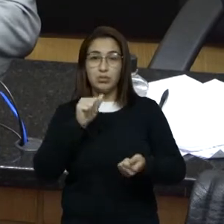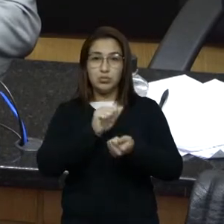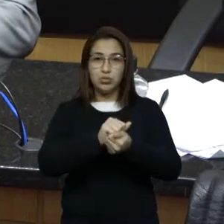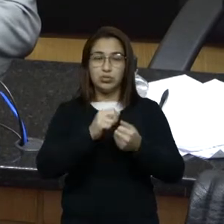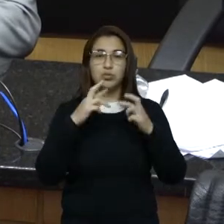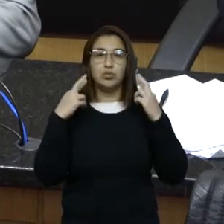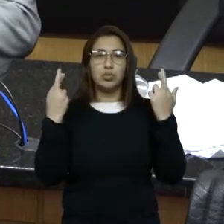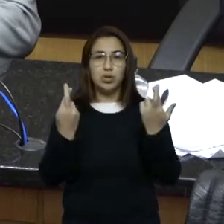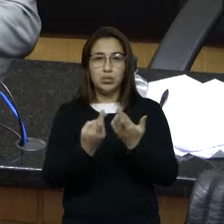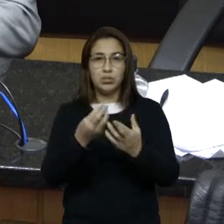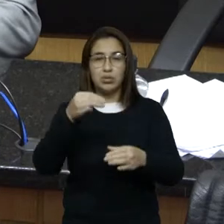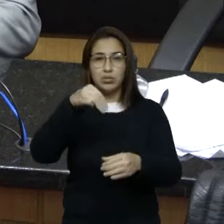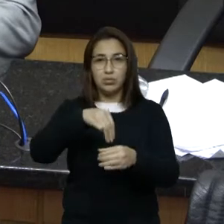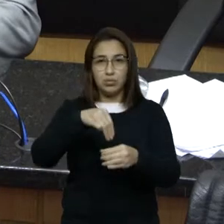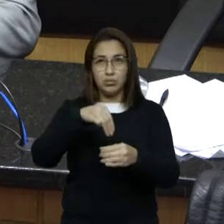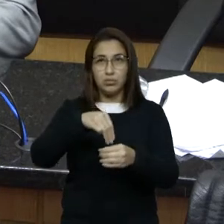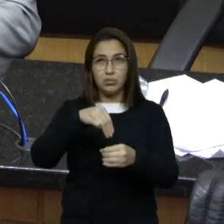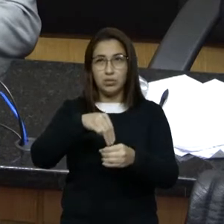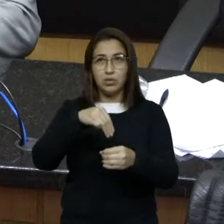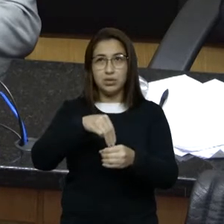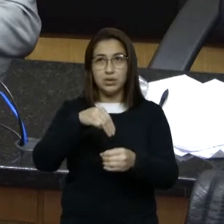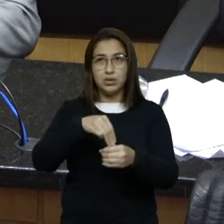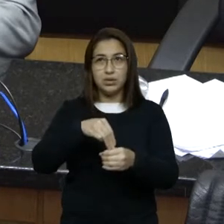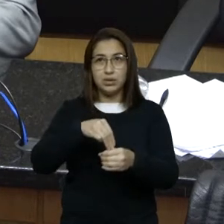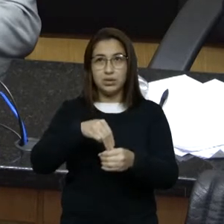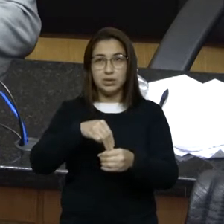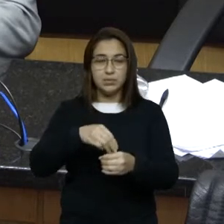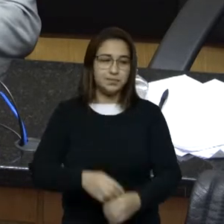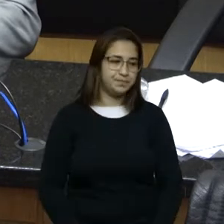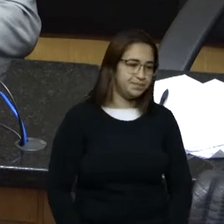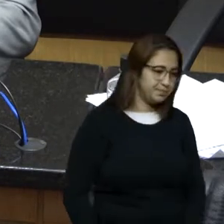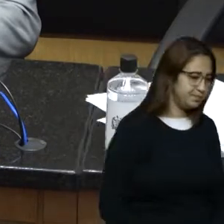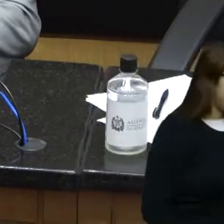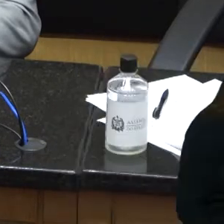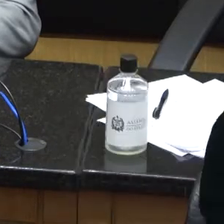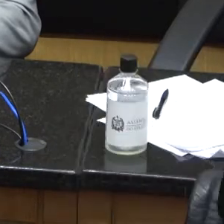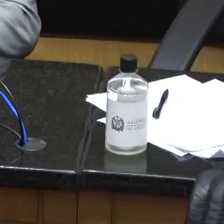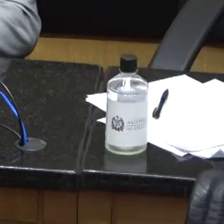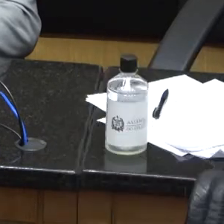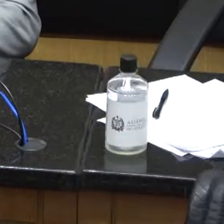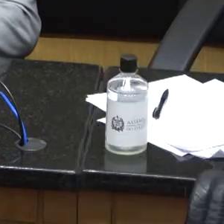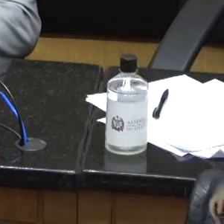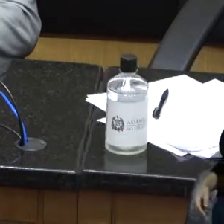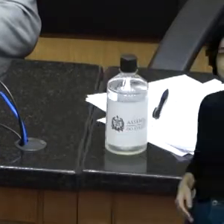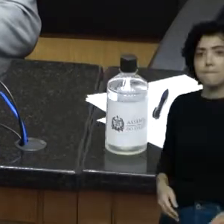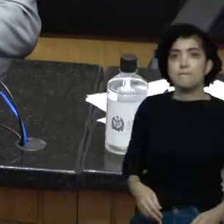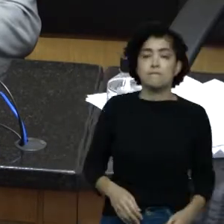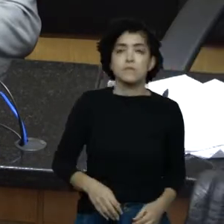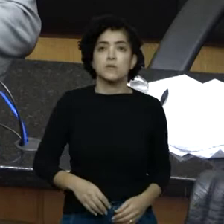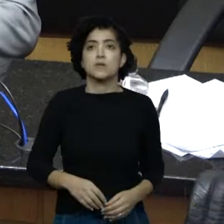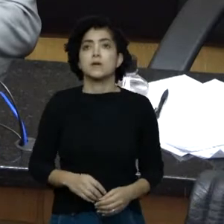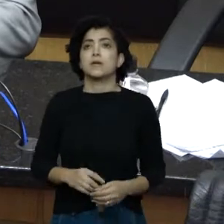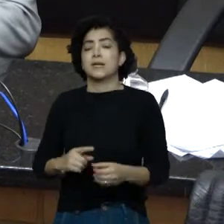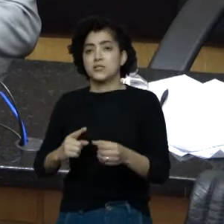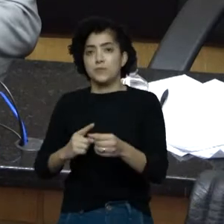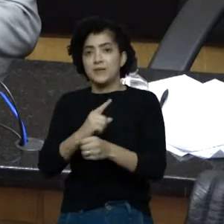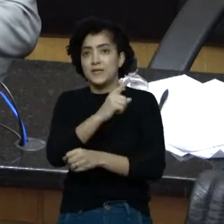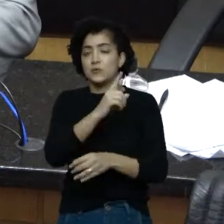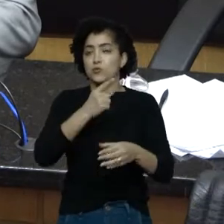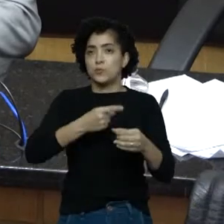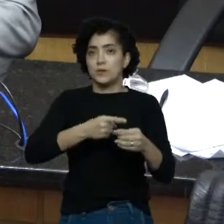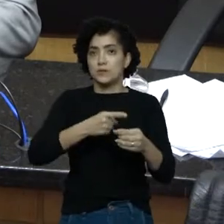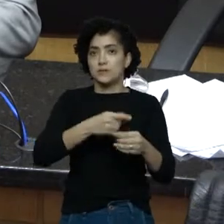lá no município no município de Piratuba tava lá o